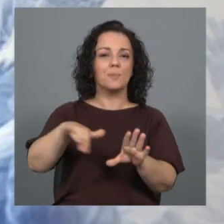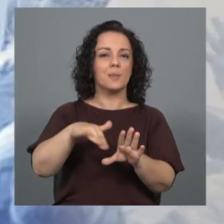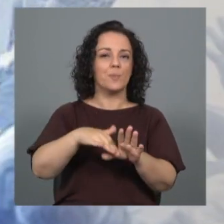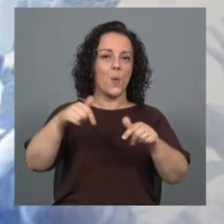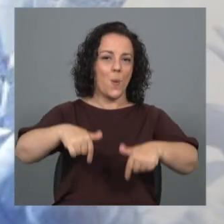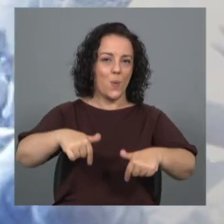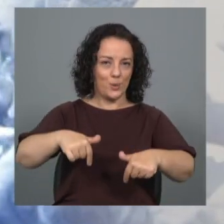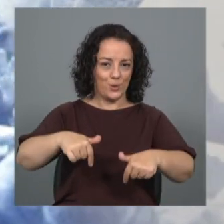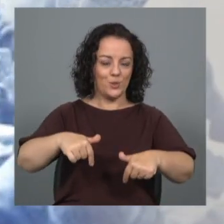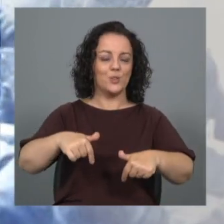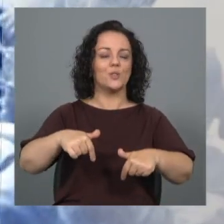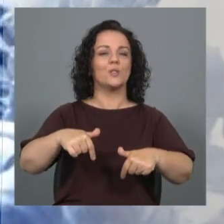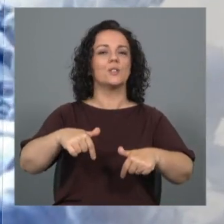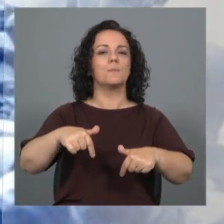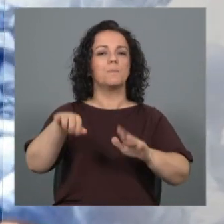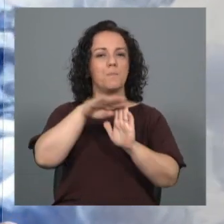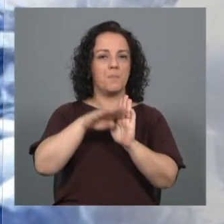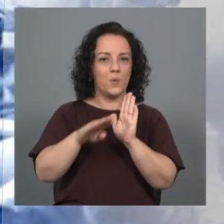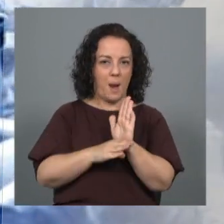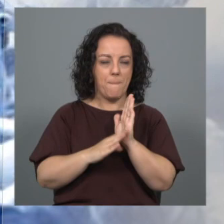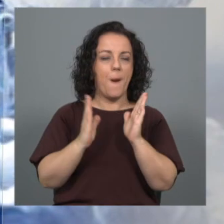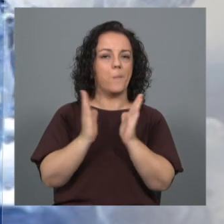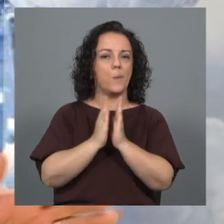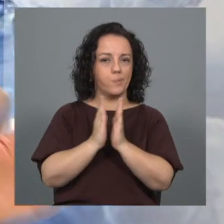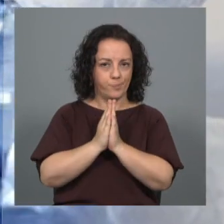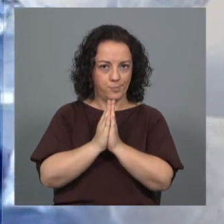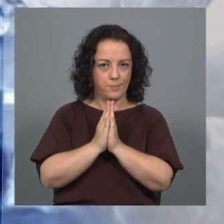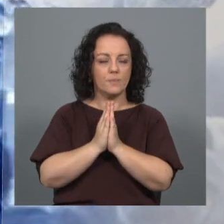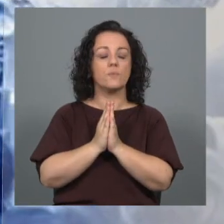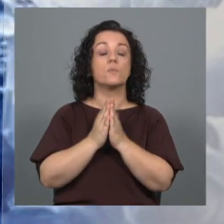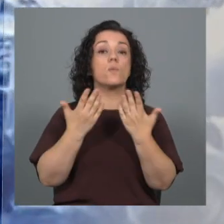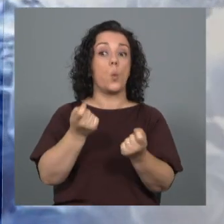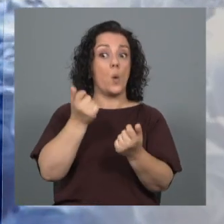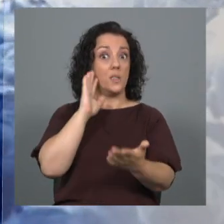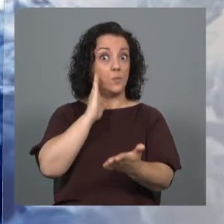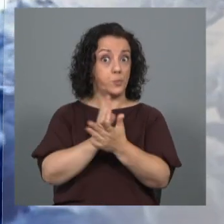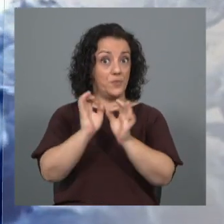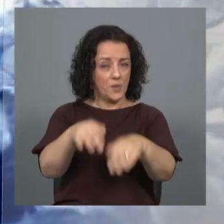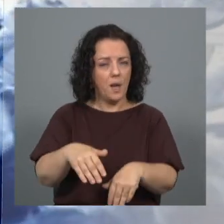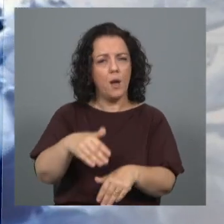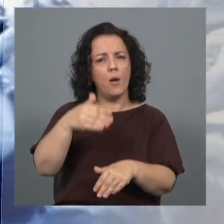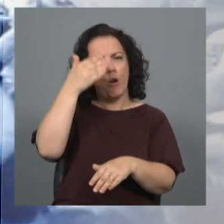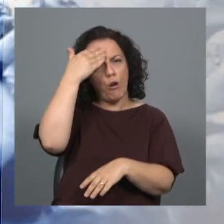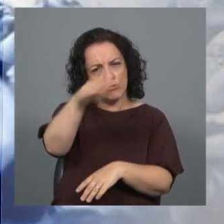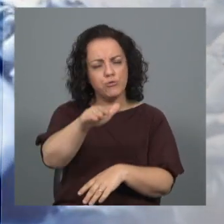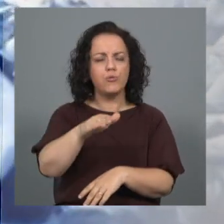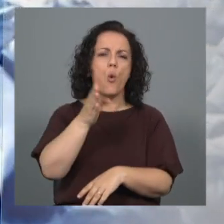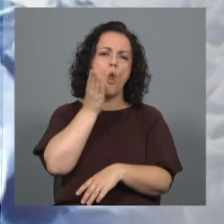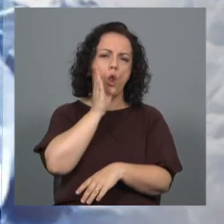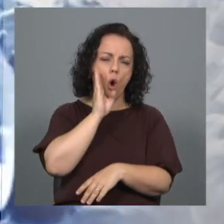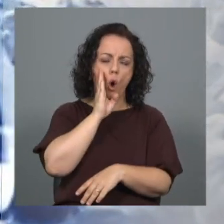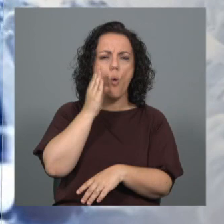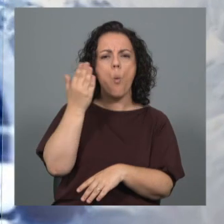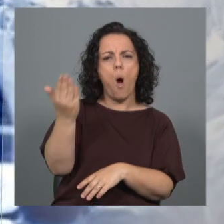aqui neste programa Eclésia. A terminar, fica ainda esse convite para que mais logo se junte